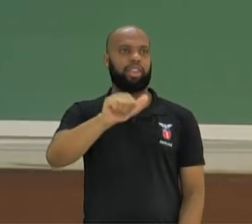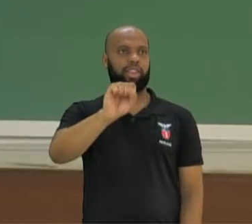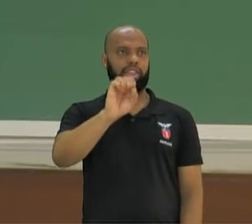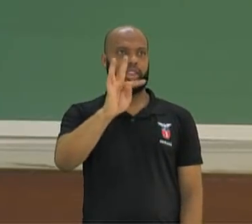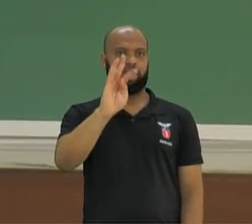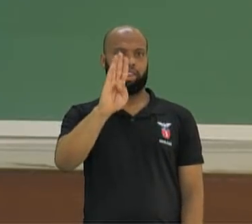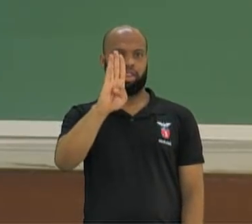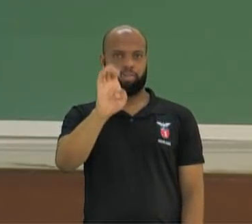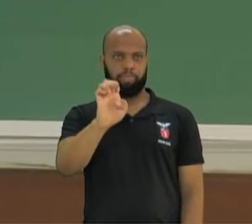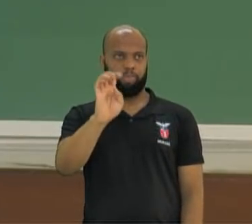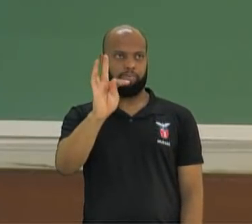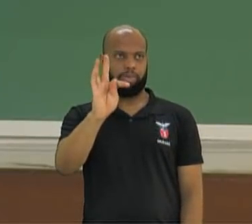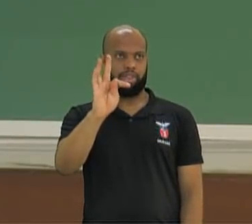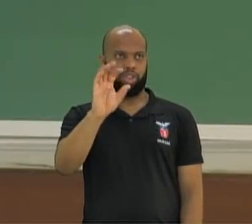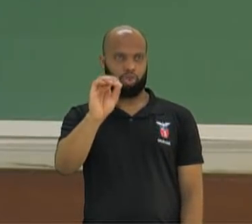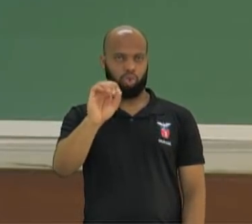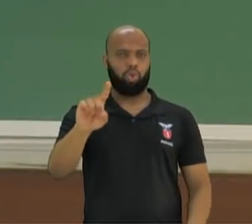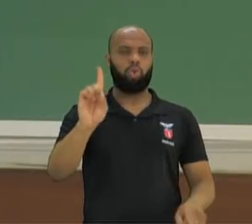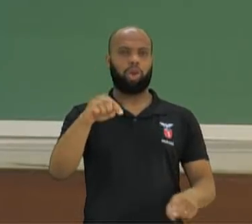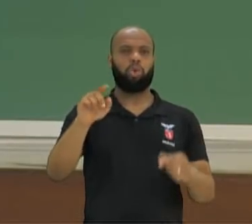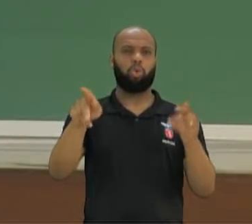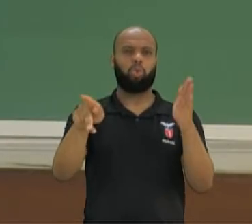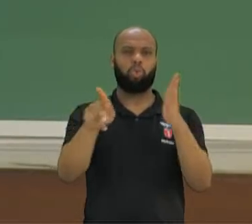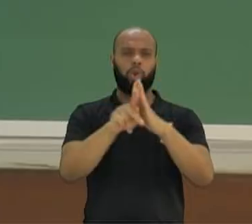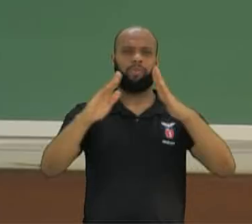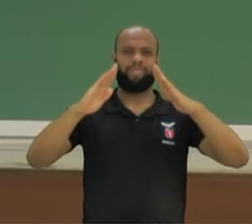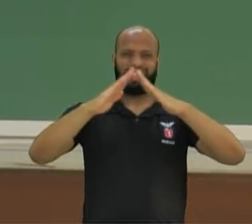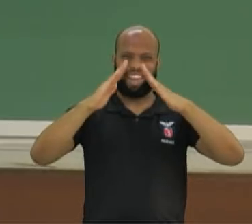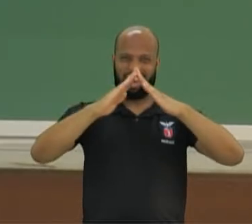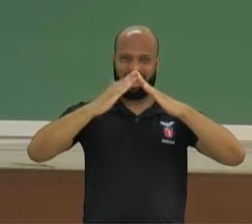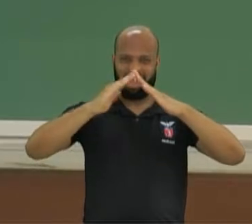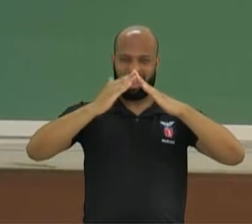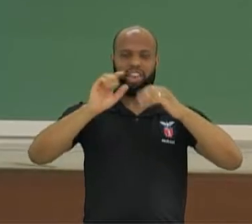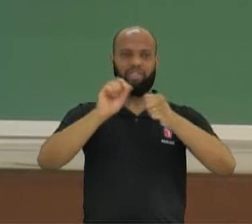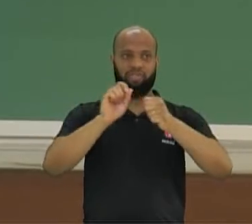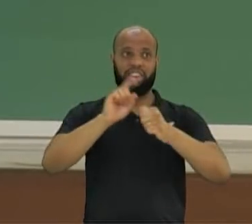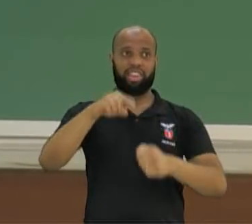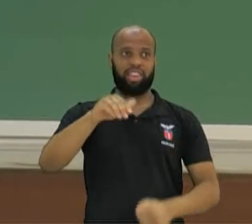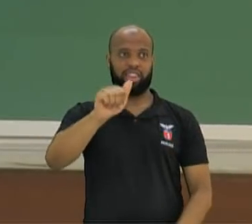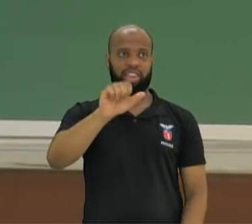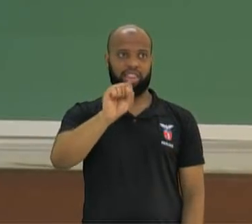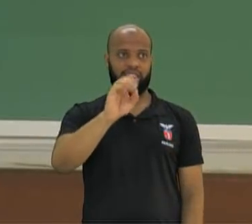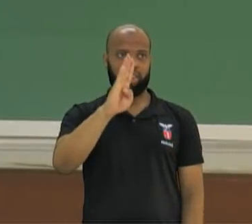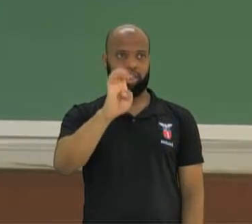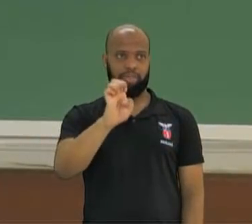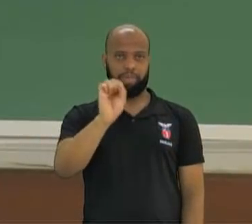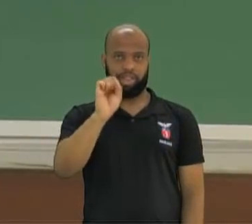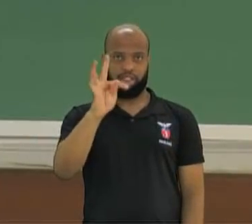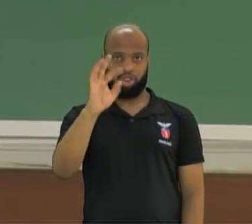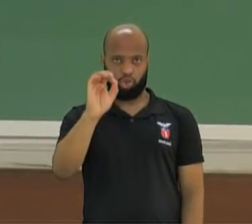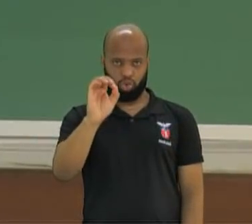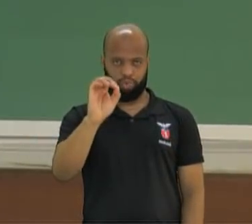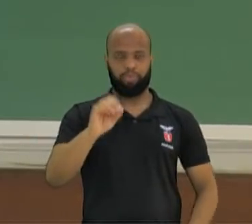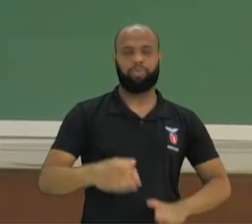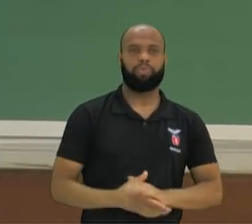para fazer as telhas, mais conhecido também como amianto, que provoca asbestose e traz uma série de doenças aí.